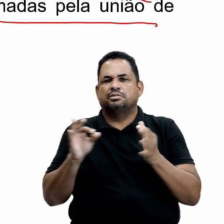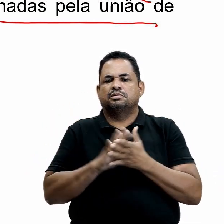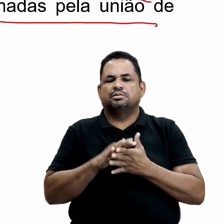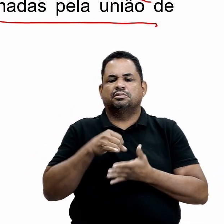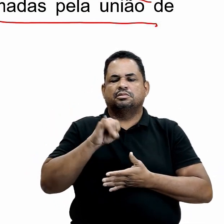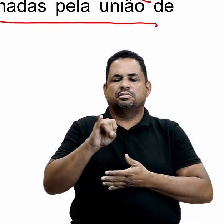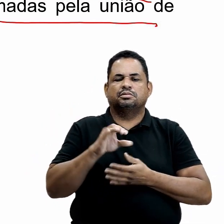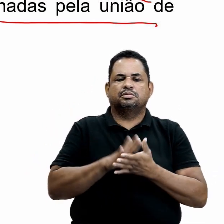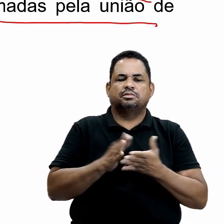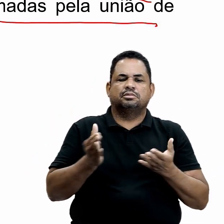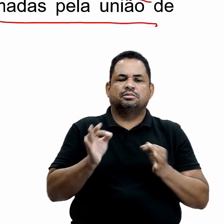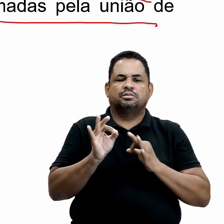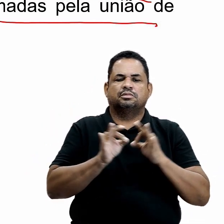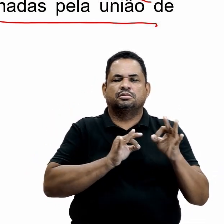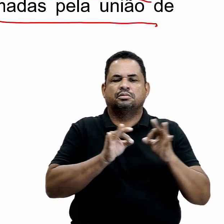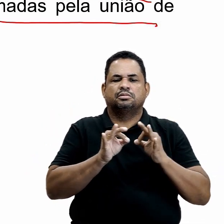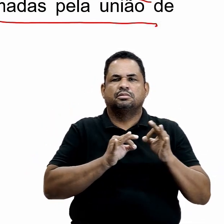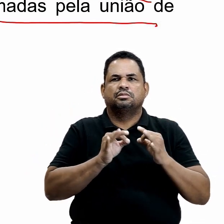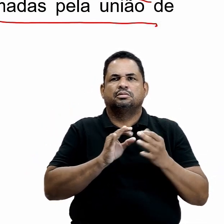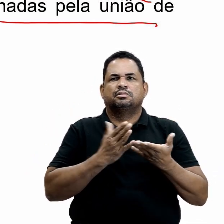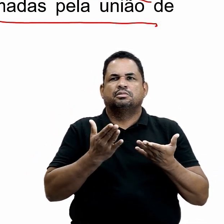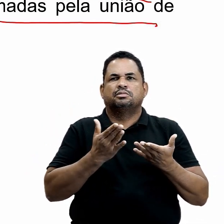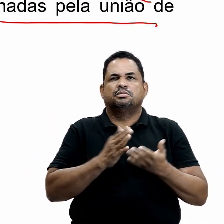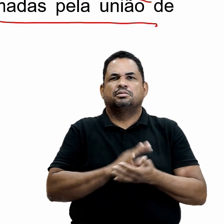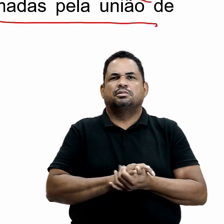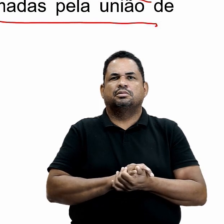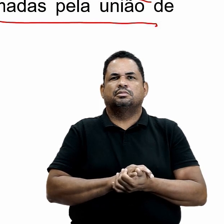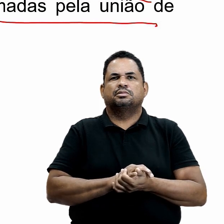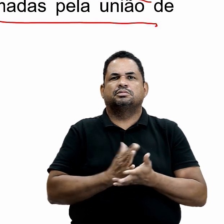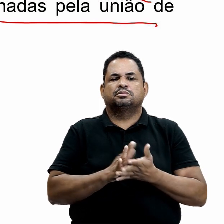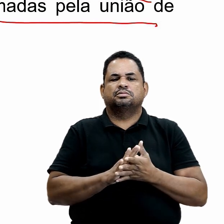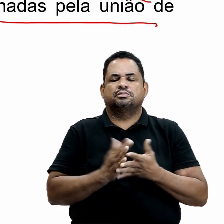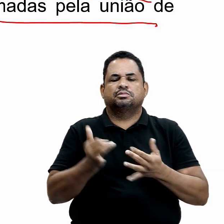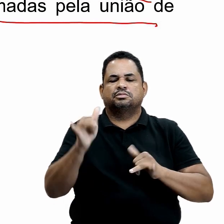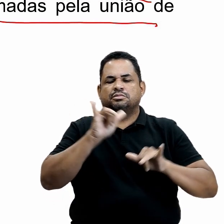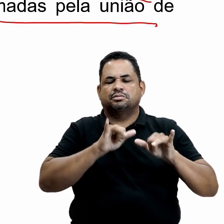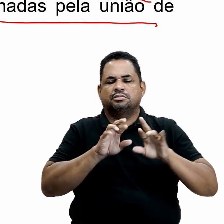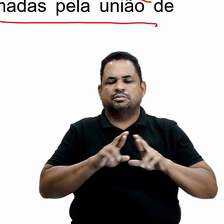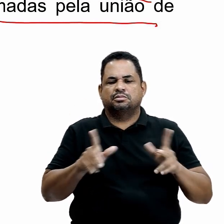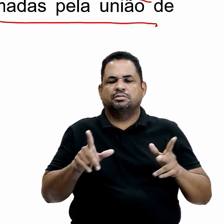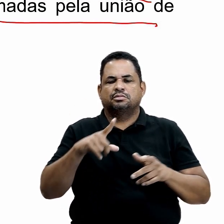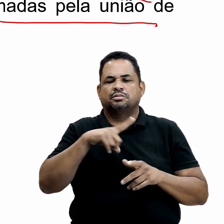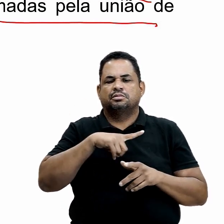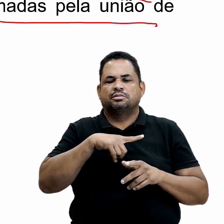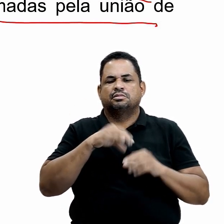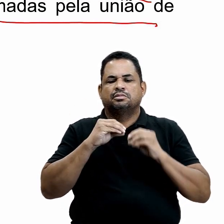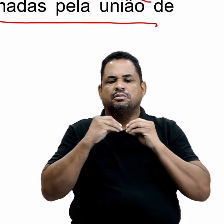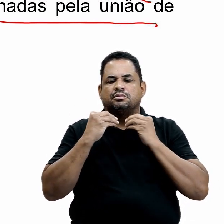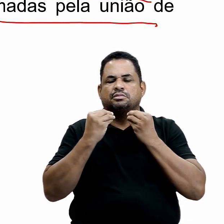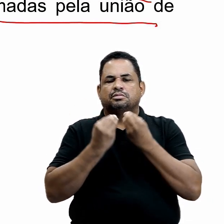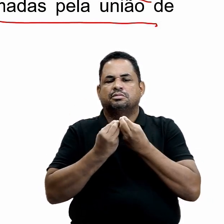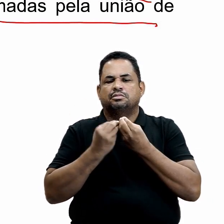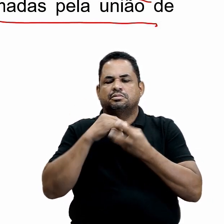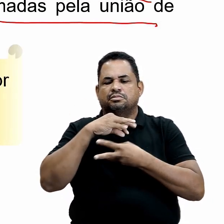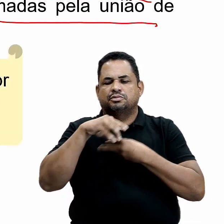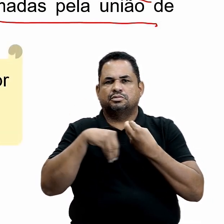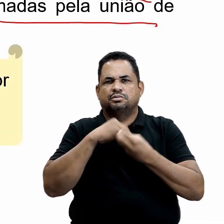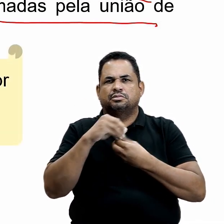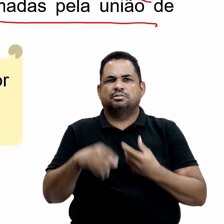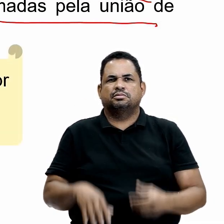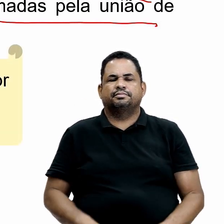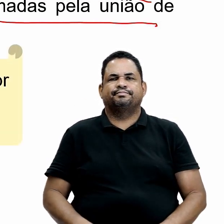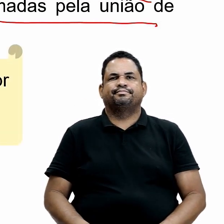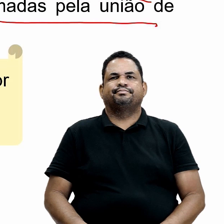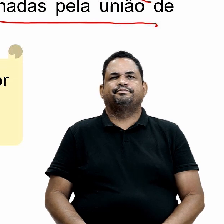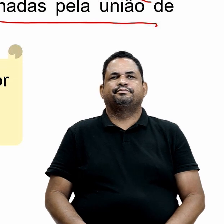formada por átomos de elemento químico diferente, então nós teremos uma substância composta. Beleza?